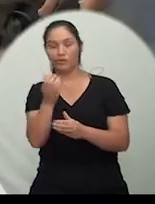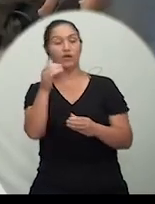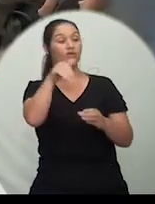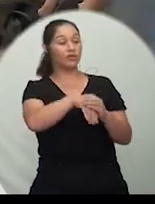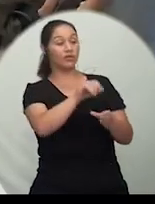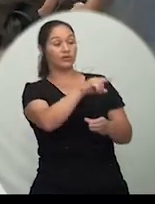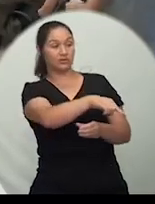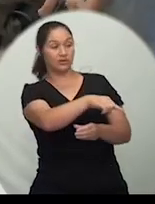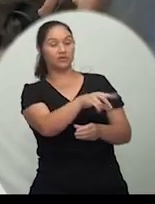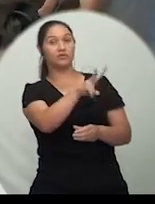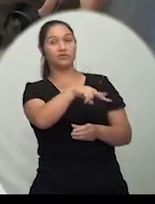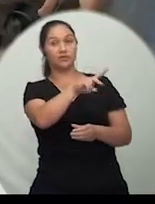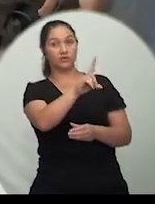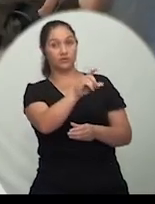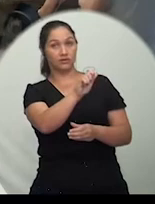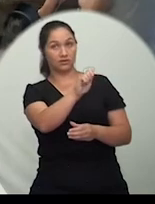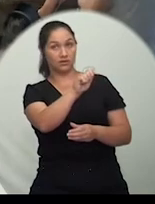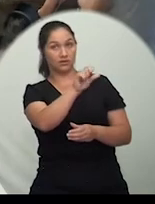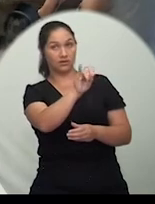Vereador